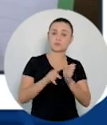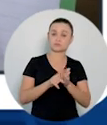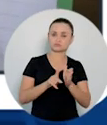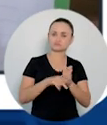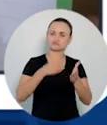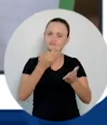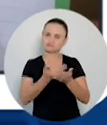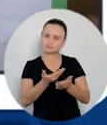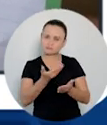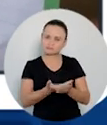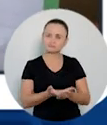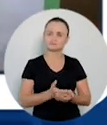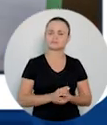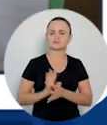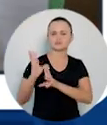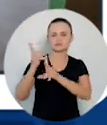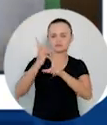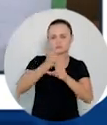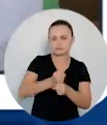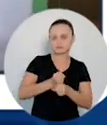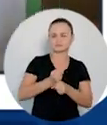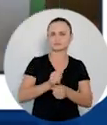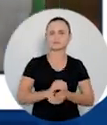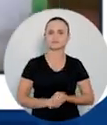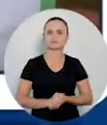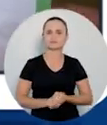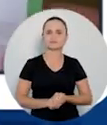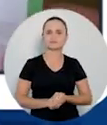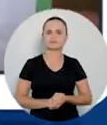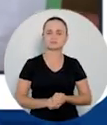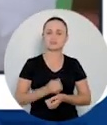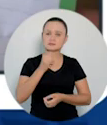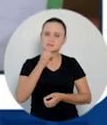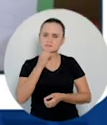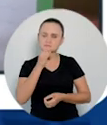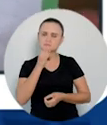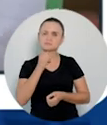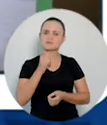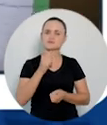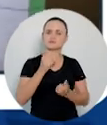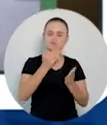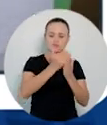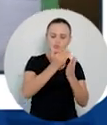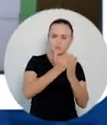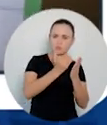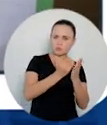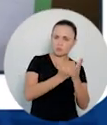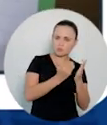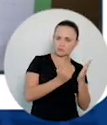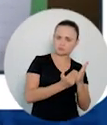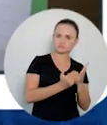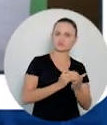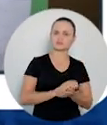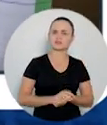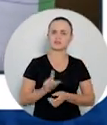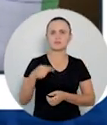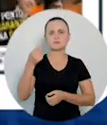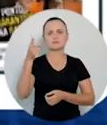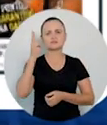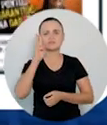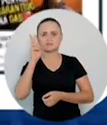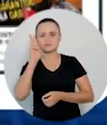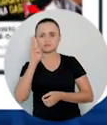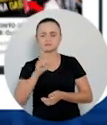são gatilhos, mas a informação crucial que você quer decorar, que é o verbo ou prazo de interposição, você coloca em branco e é a sua memória que vai lembrar